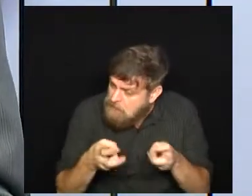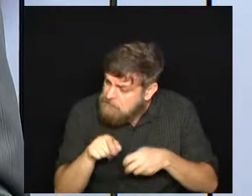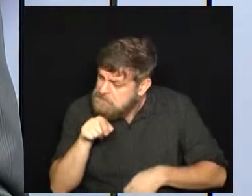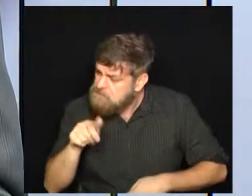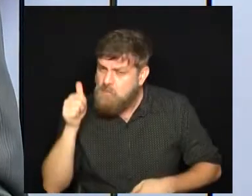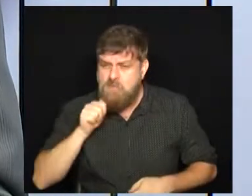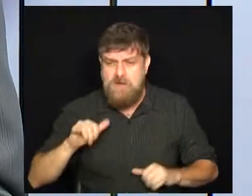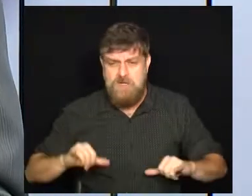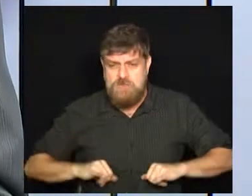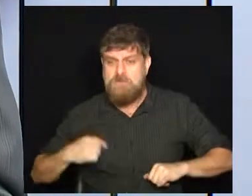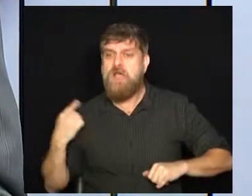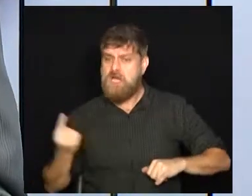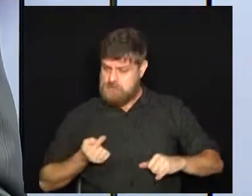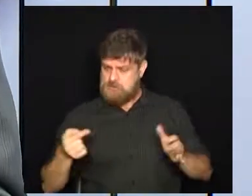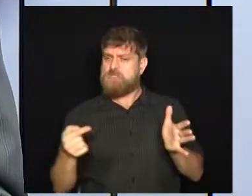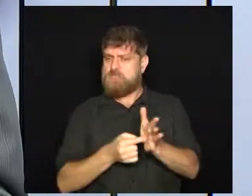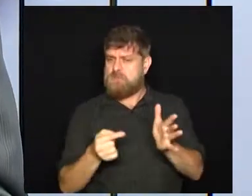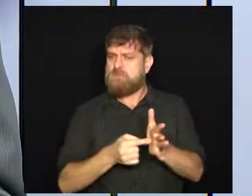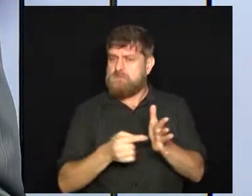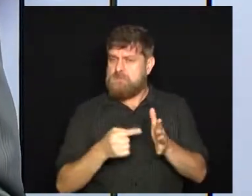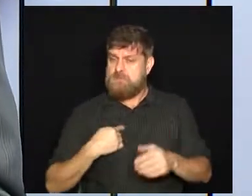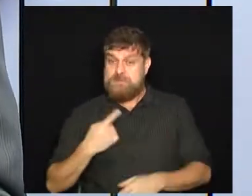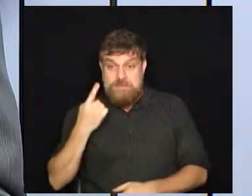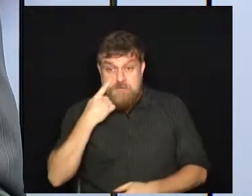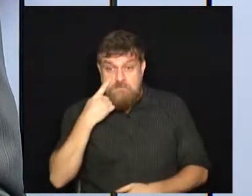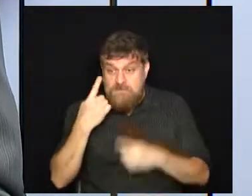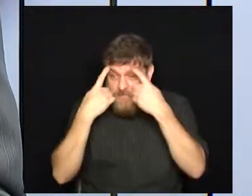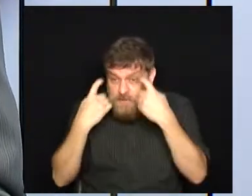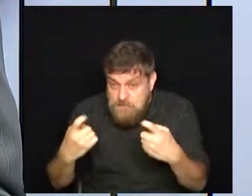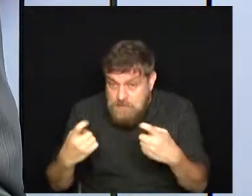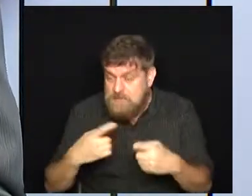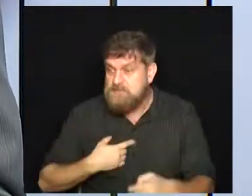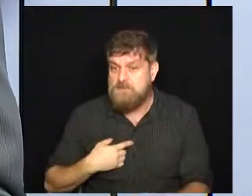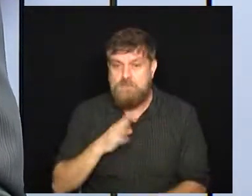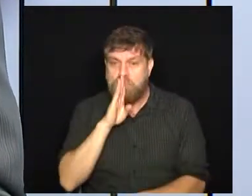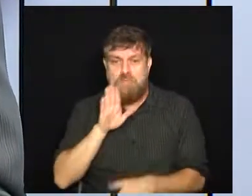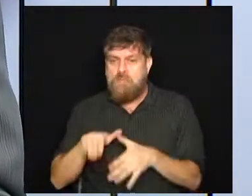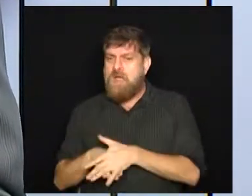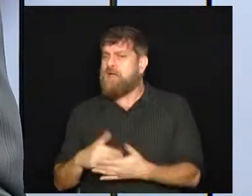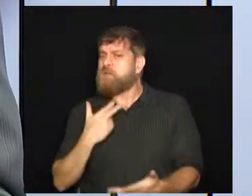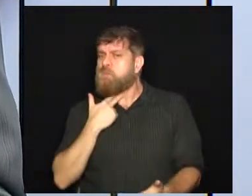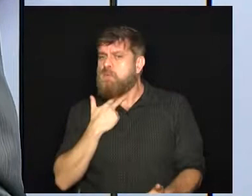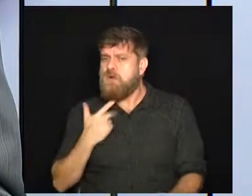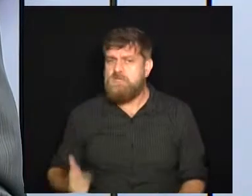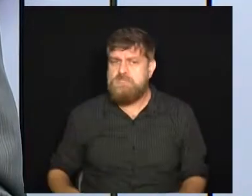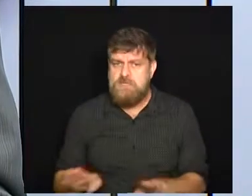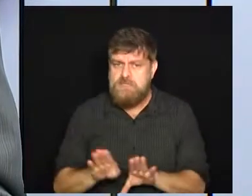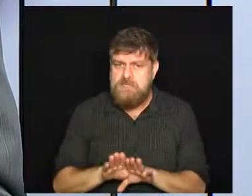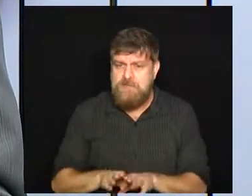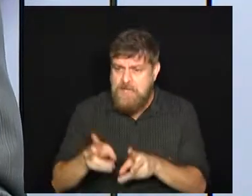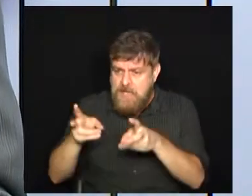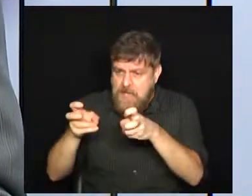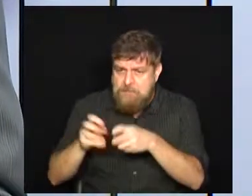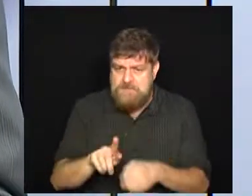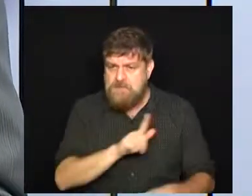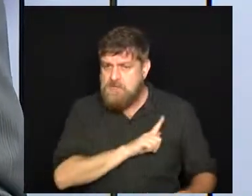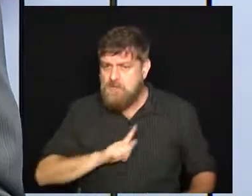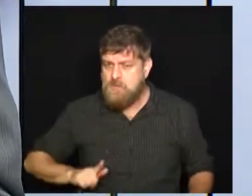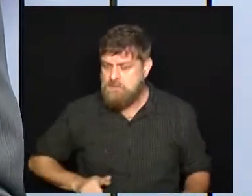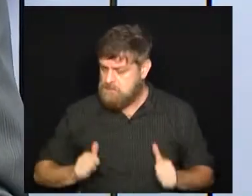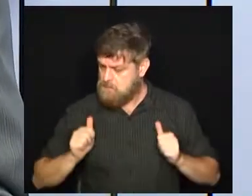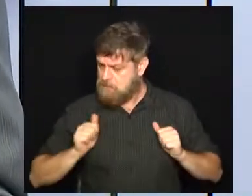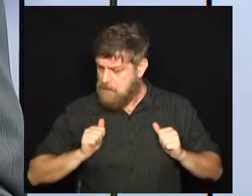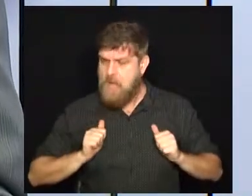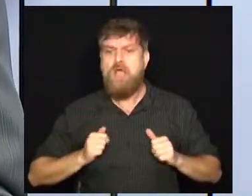a cada violência que a gente assiste, o mínimo a violência do Estado contra a mulher, a